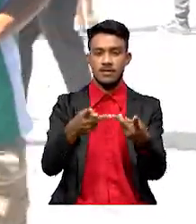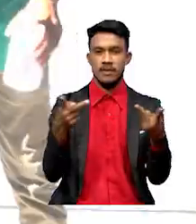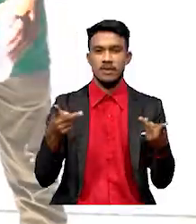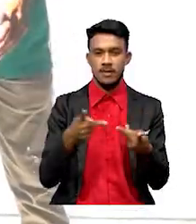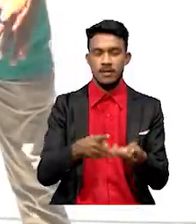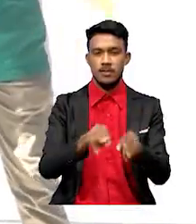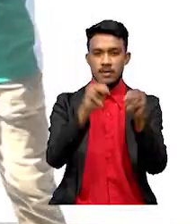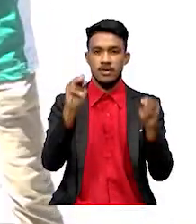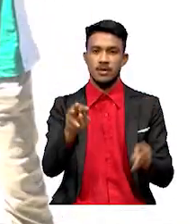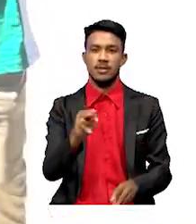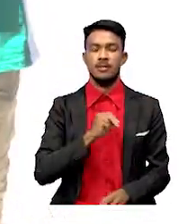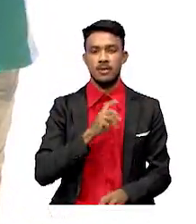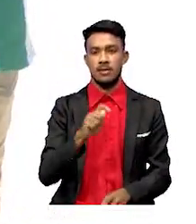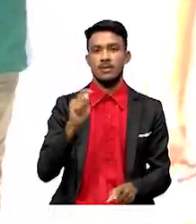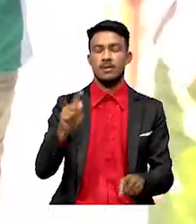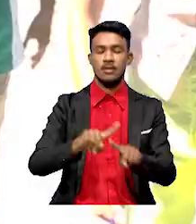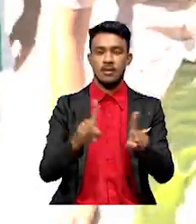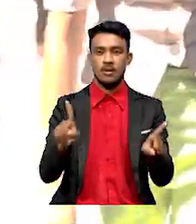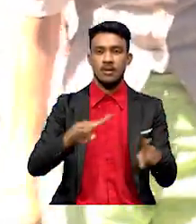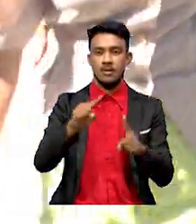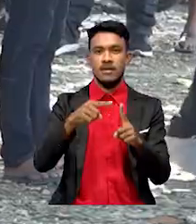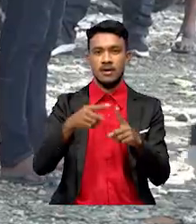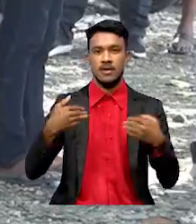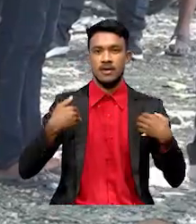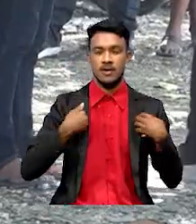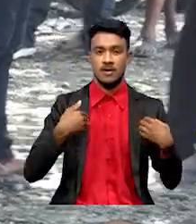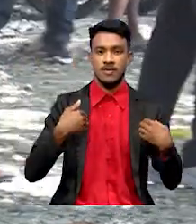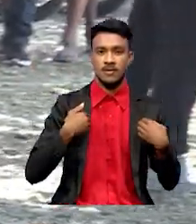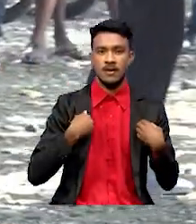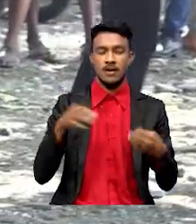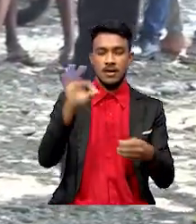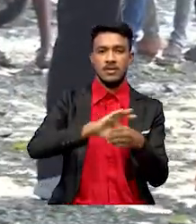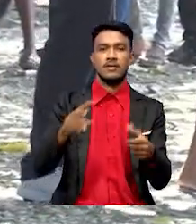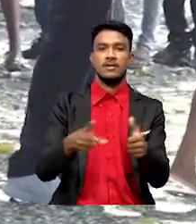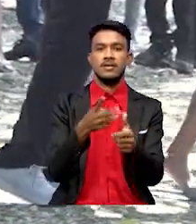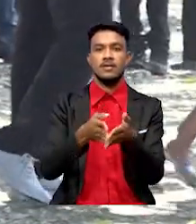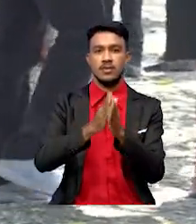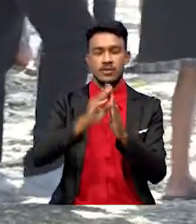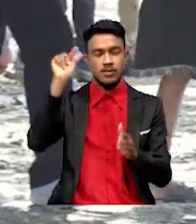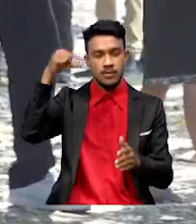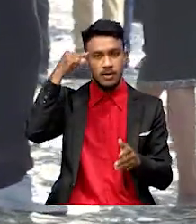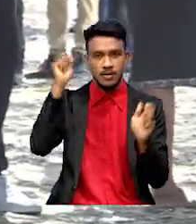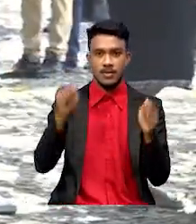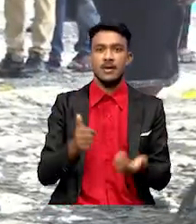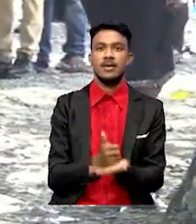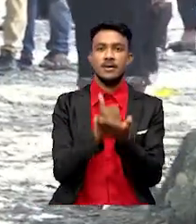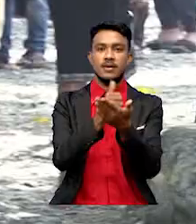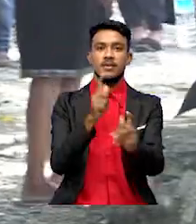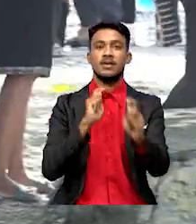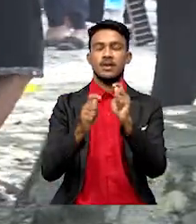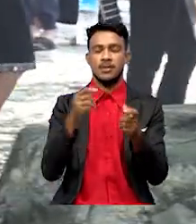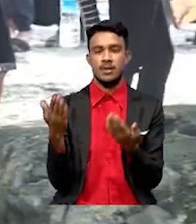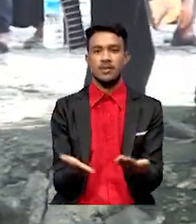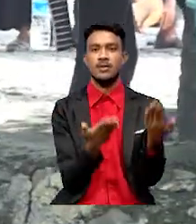Município Manatutu, mai be, banhira acontece fale eleição segunda volta, uso ba governo atu facilita transporte horitula